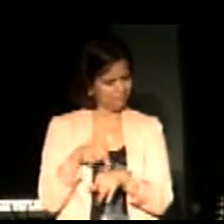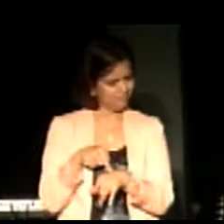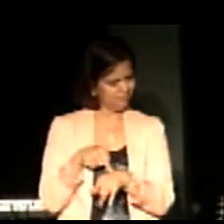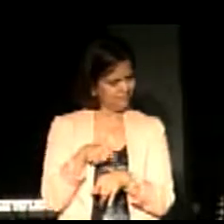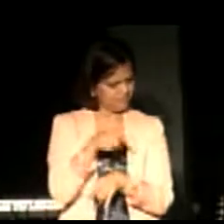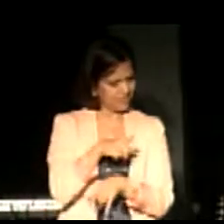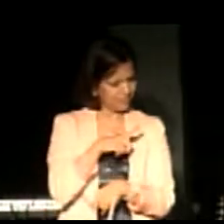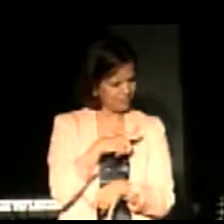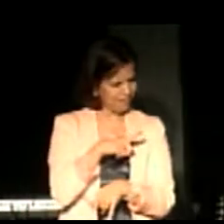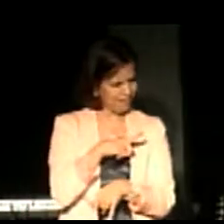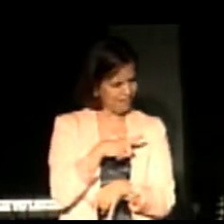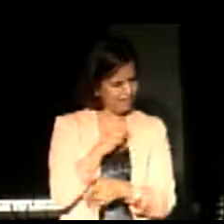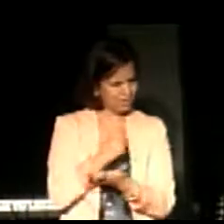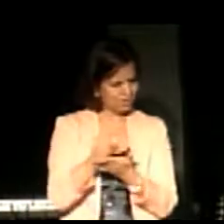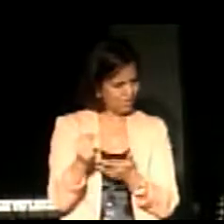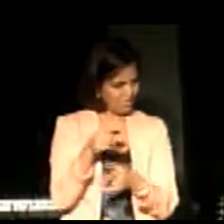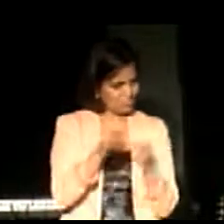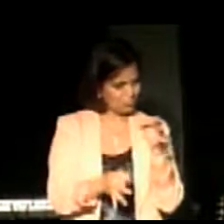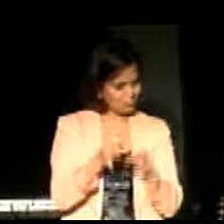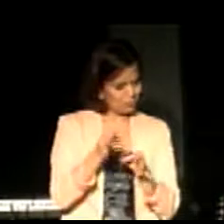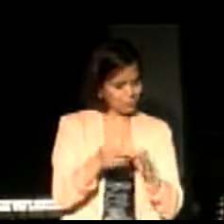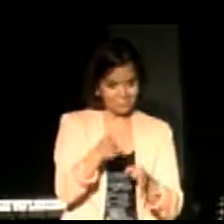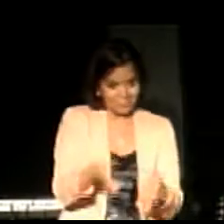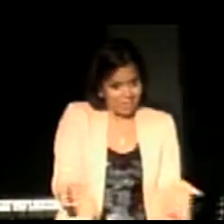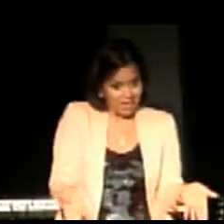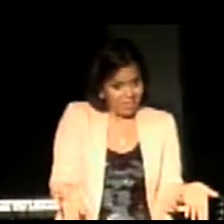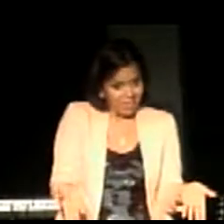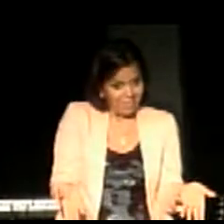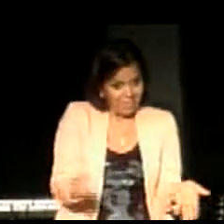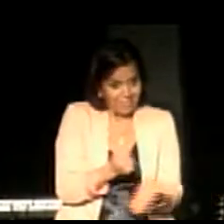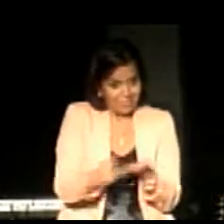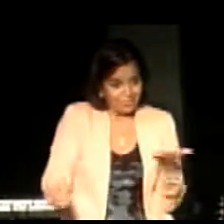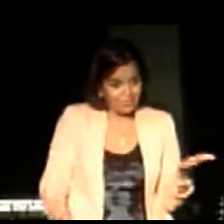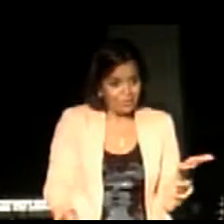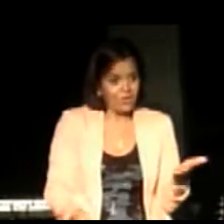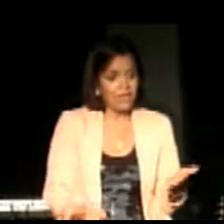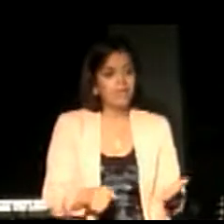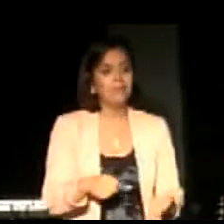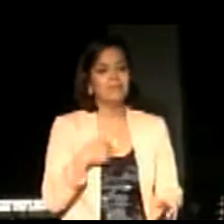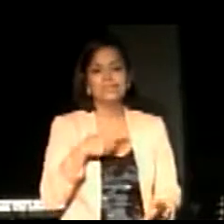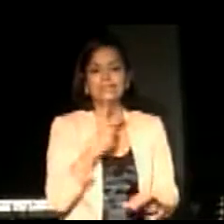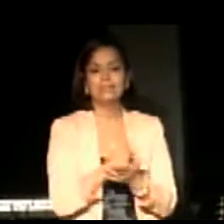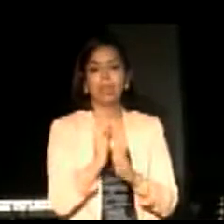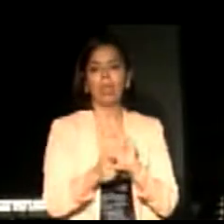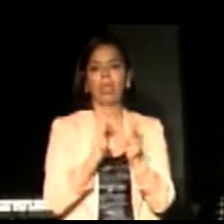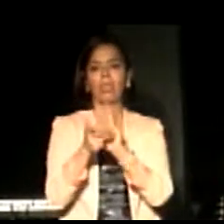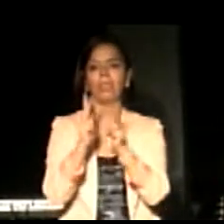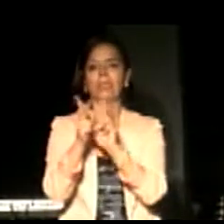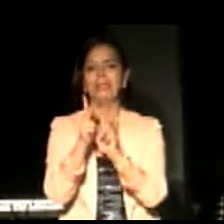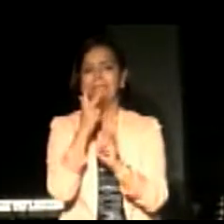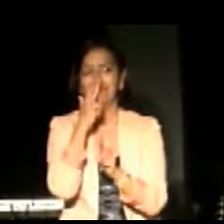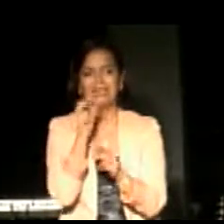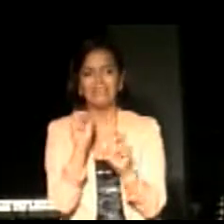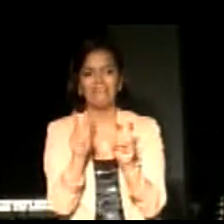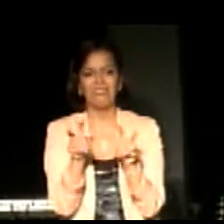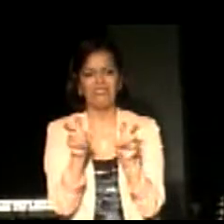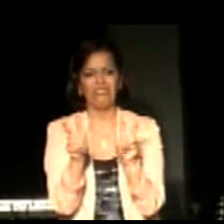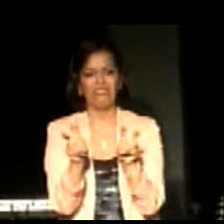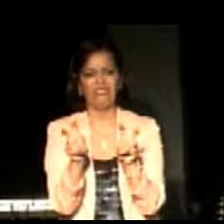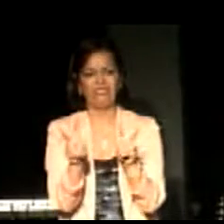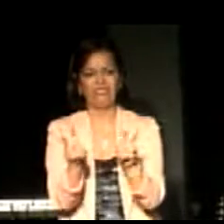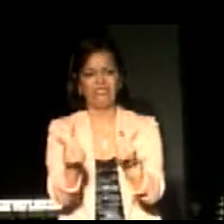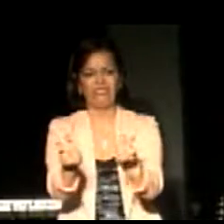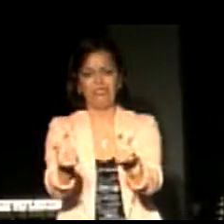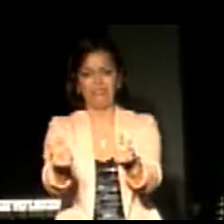pessoas. Em geral, nós somos muito rápidos no uso da língua ferina. Eu não